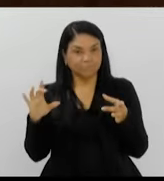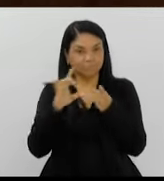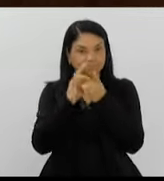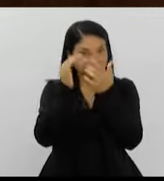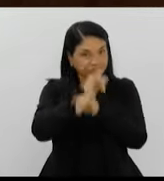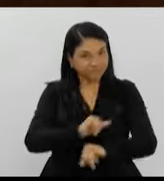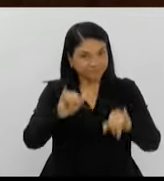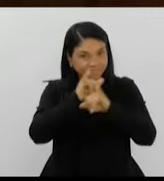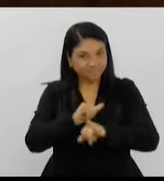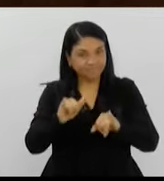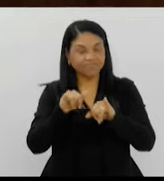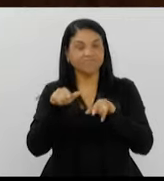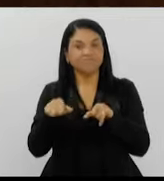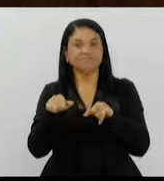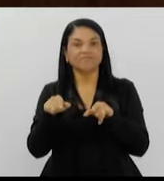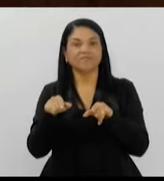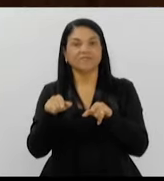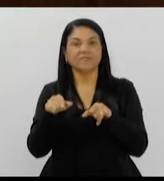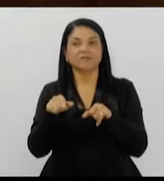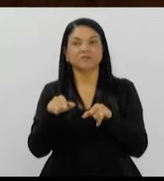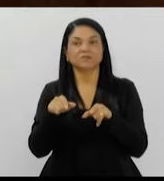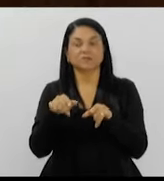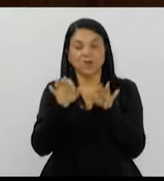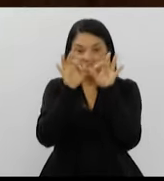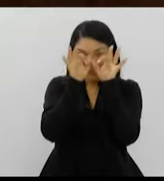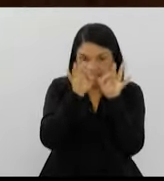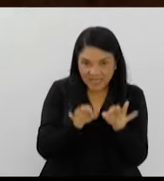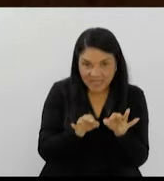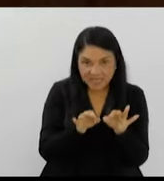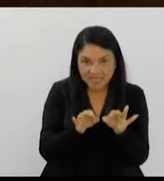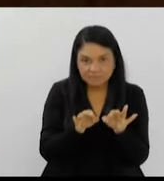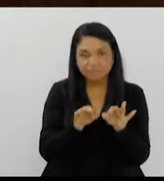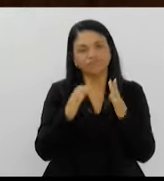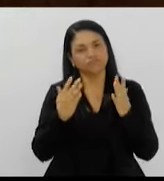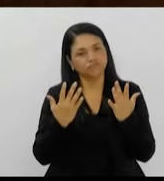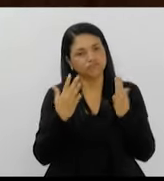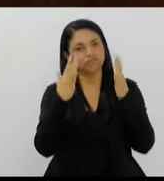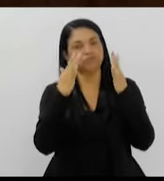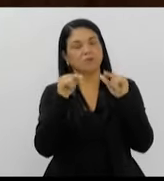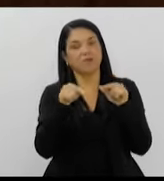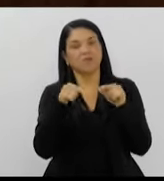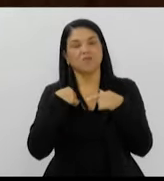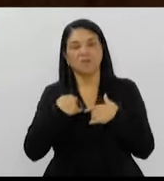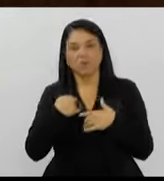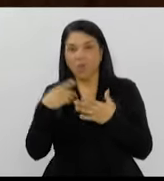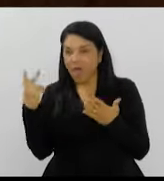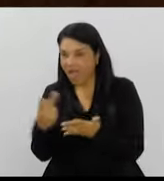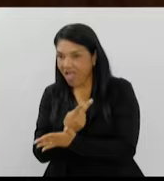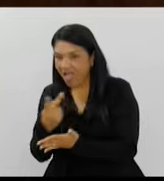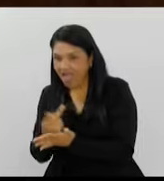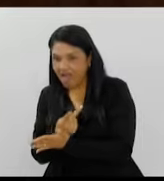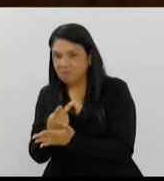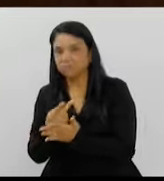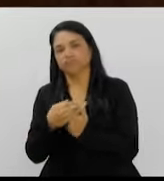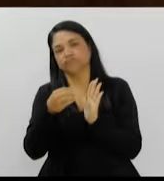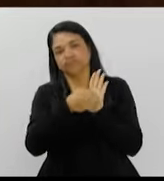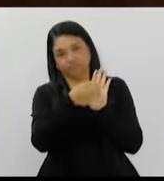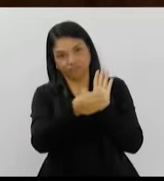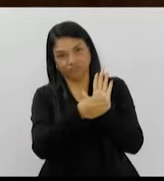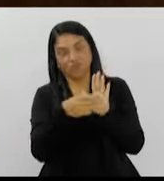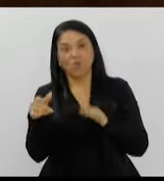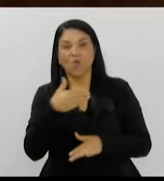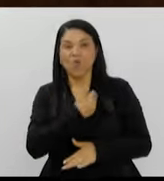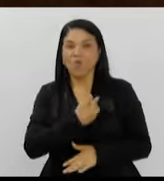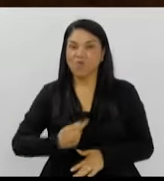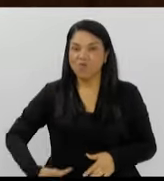disse quando acerta a gente elogia quando erra a gente critica mas infelizmente o governo tem errado mais